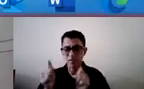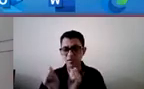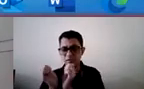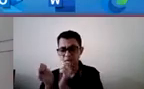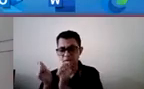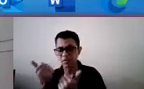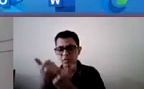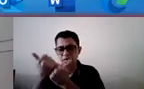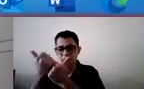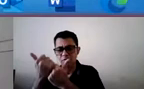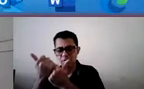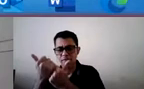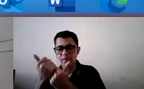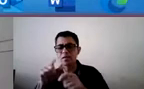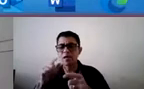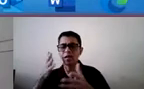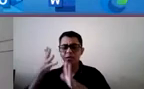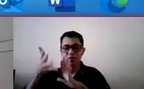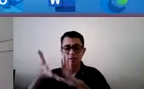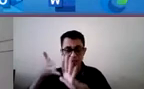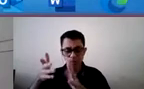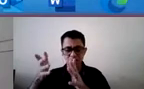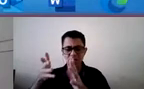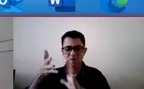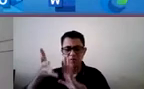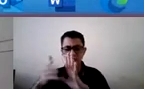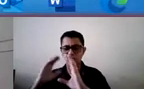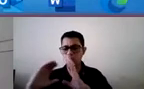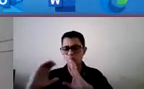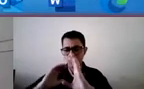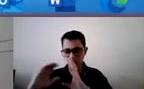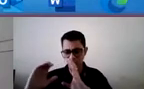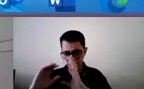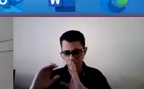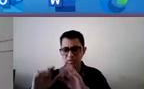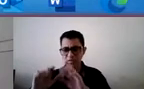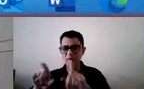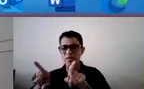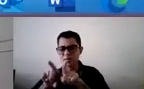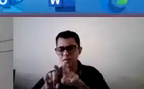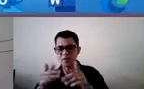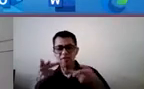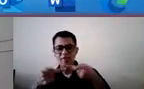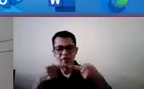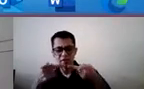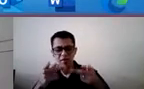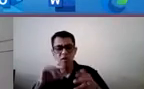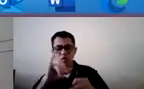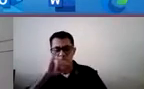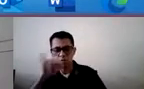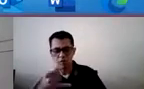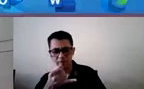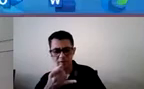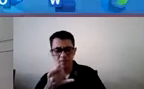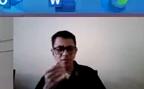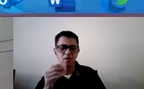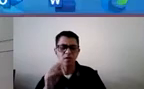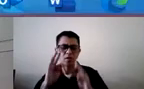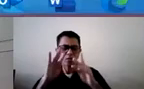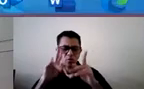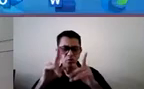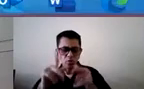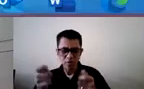a capacidade de se comunicar, a capacidade de se abrir para novas experiências. Todas